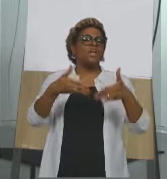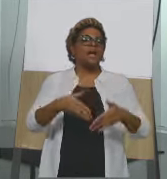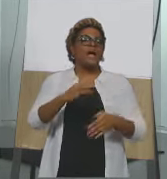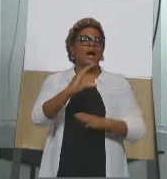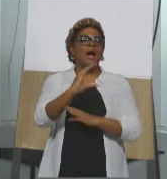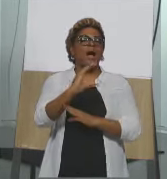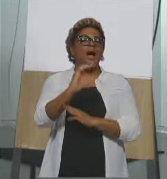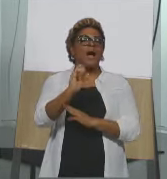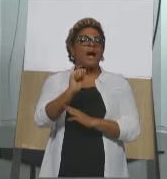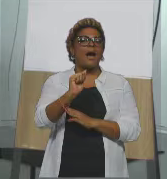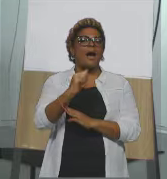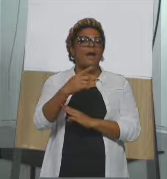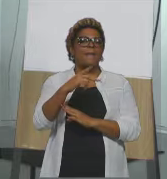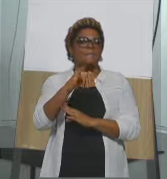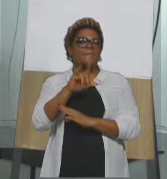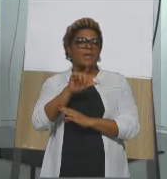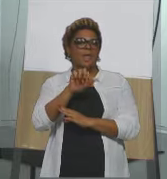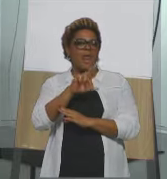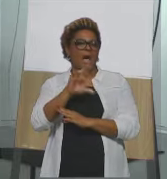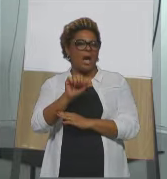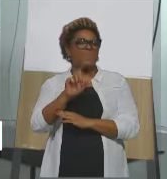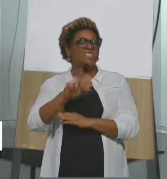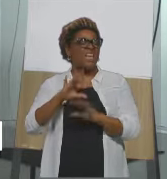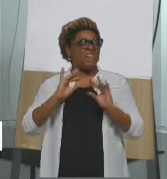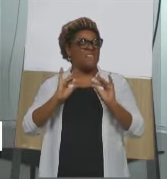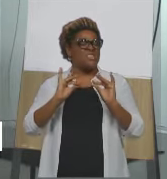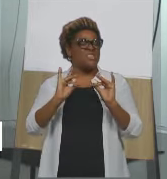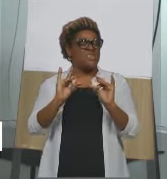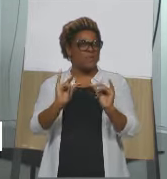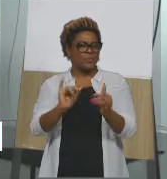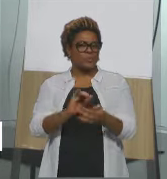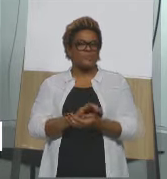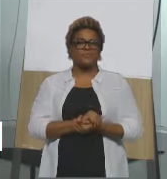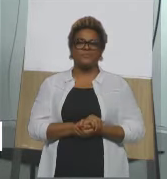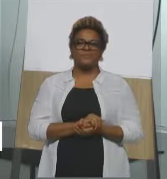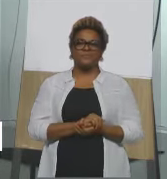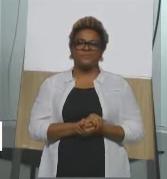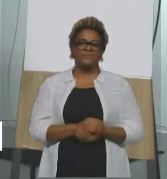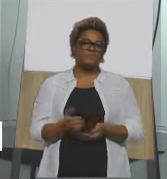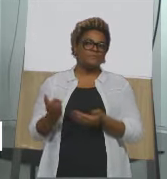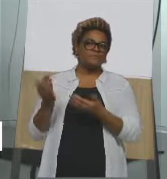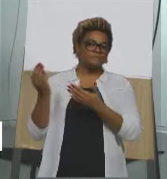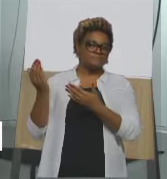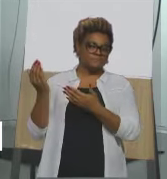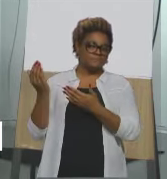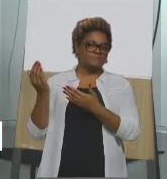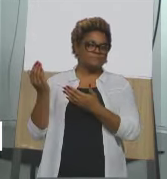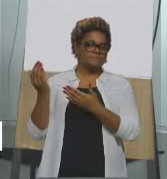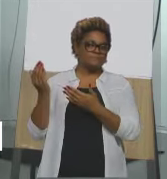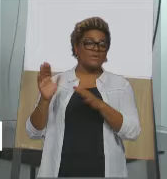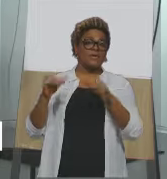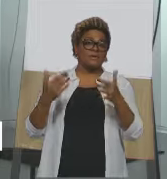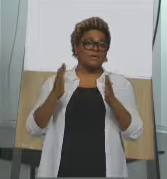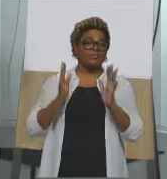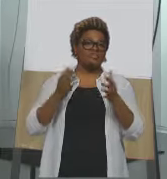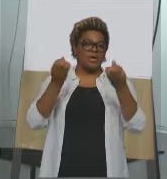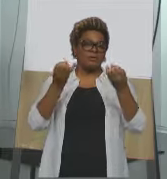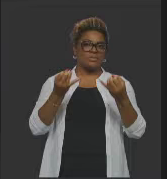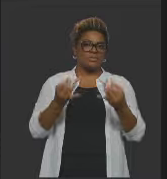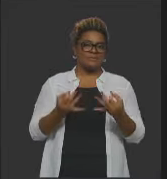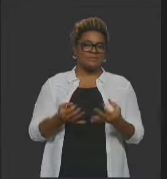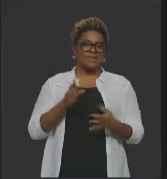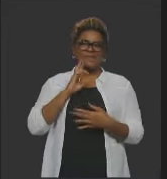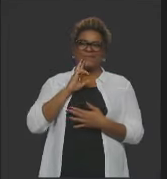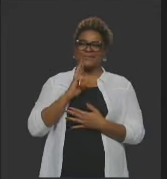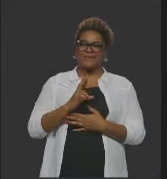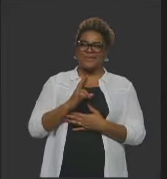Analise a imagem e especifique os órgãos do sistema respiratório e as funções realizadas por cada um. Então, nós já falamos aqui, né? Aqui está a resposta para